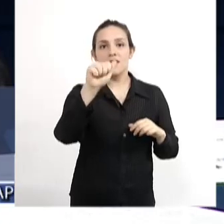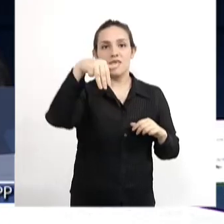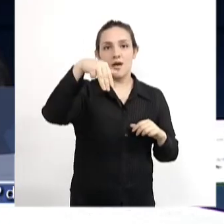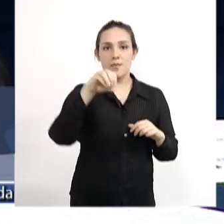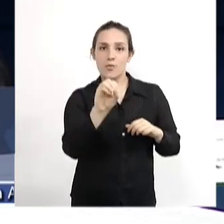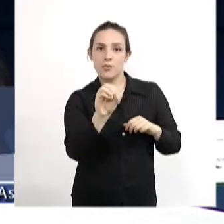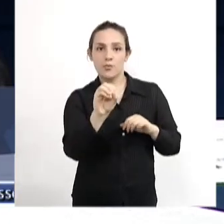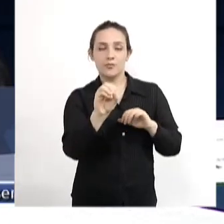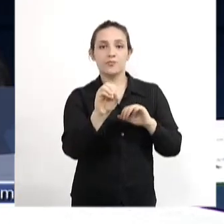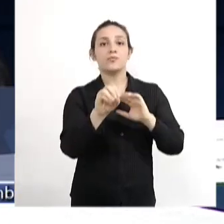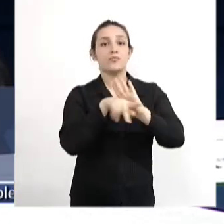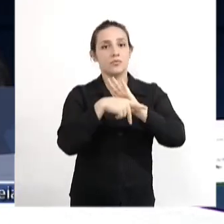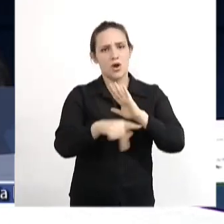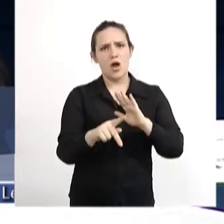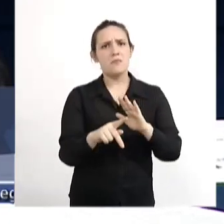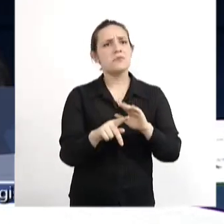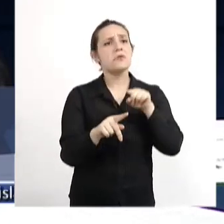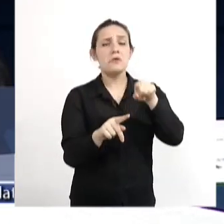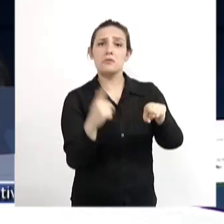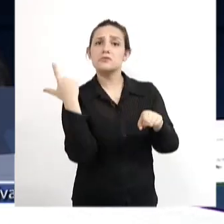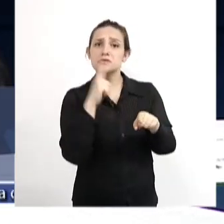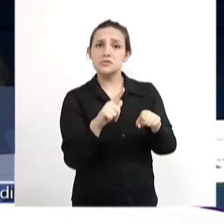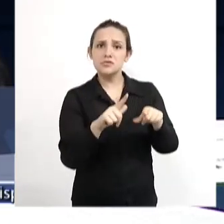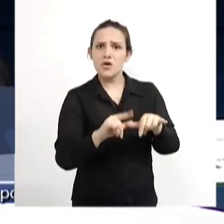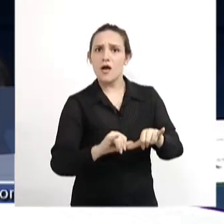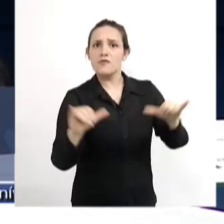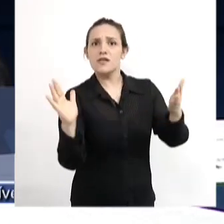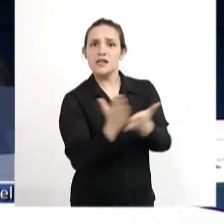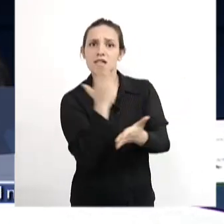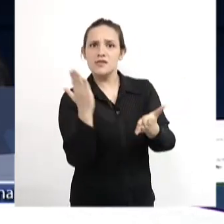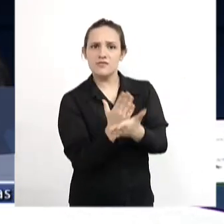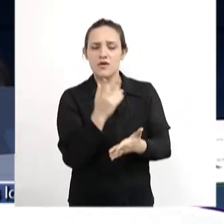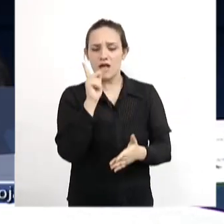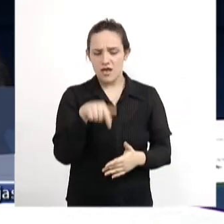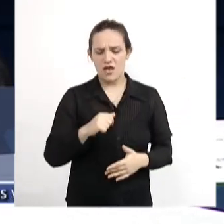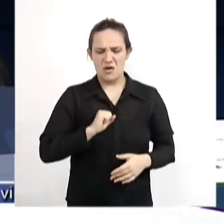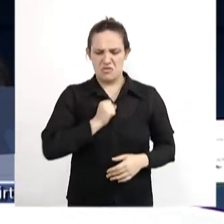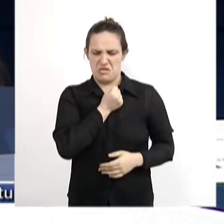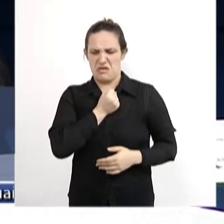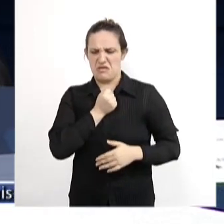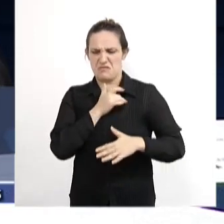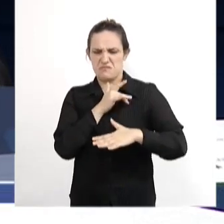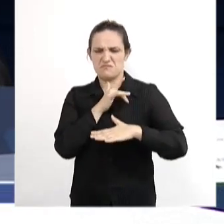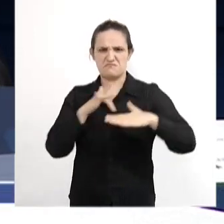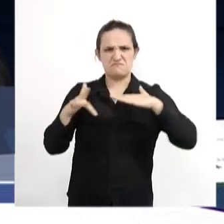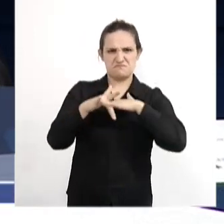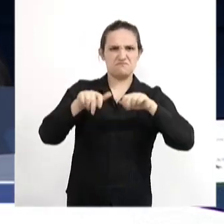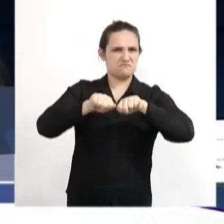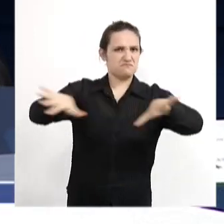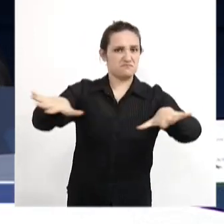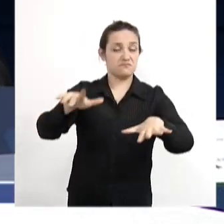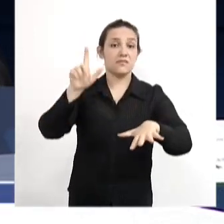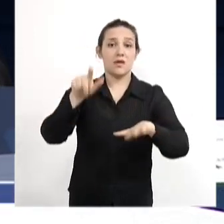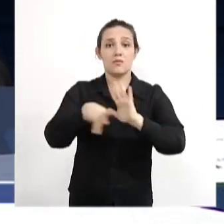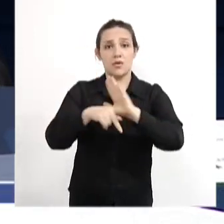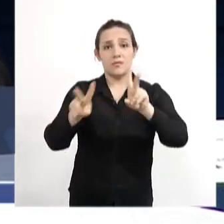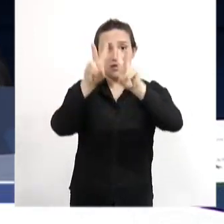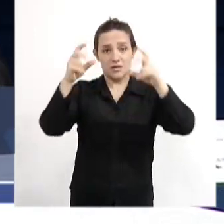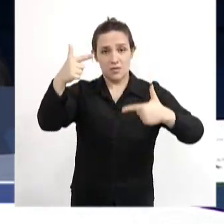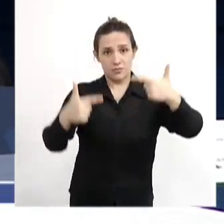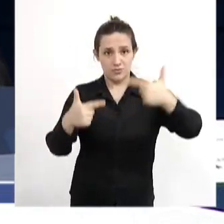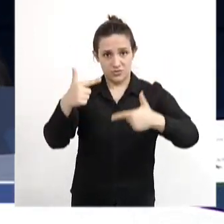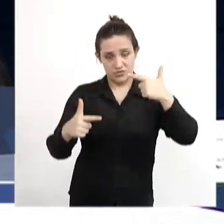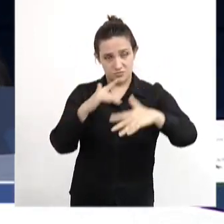Antonioni da Silva, pela publicação do livro Odeio, Logo Compartilho. Discurso de ódio nas redes sociais e na política. Requerimentos